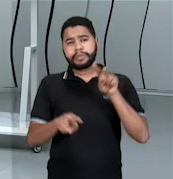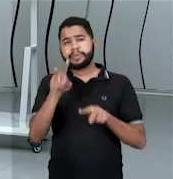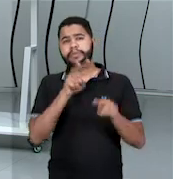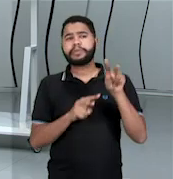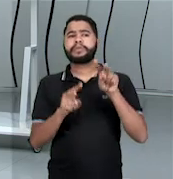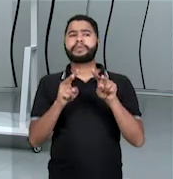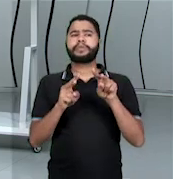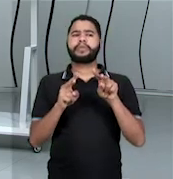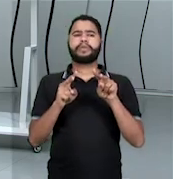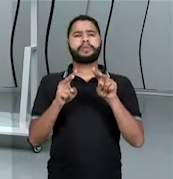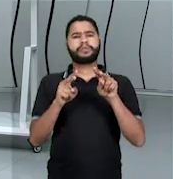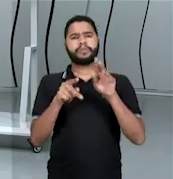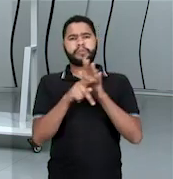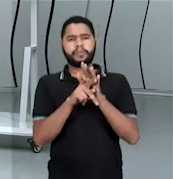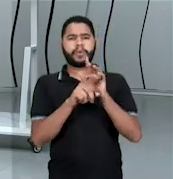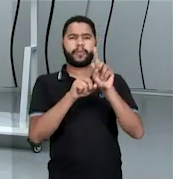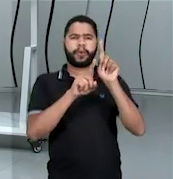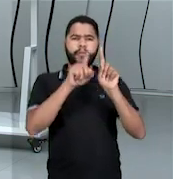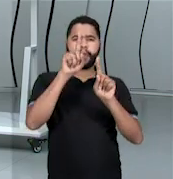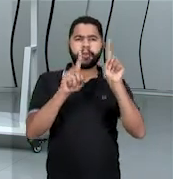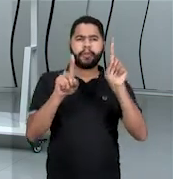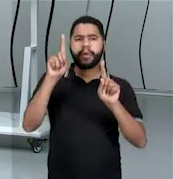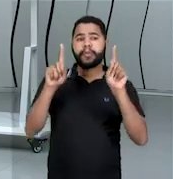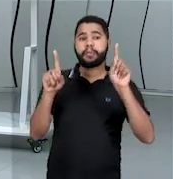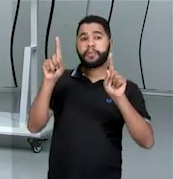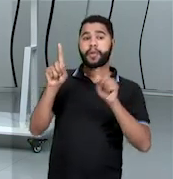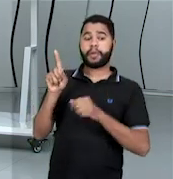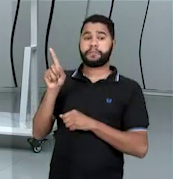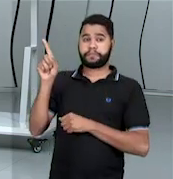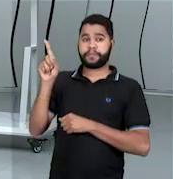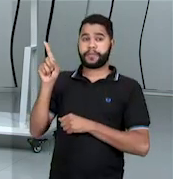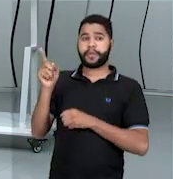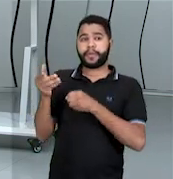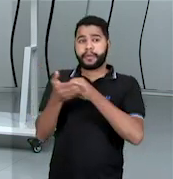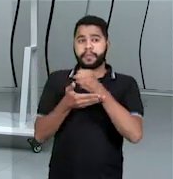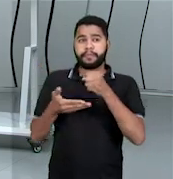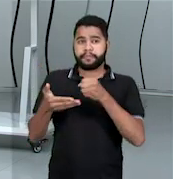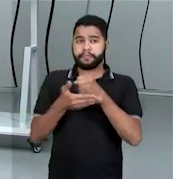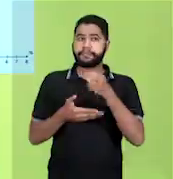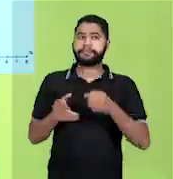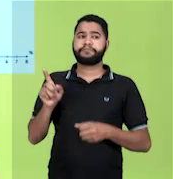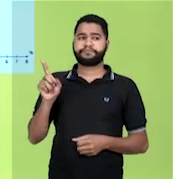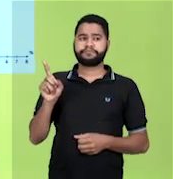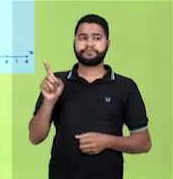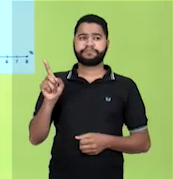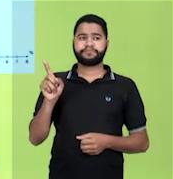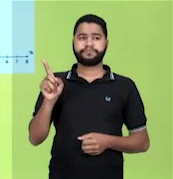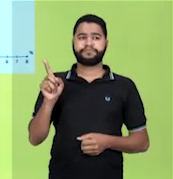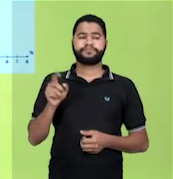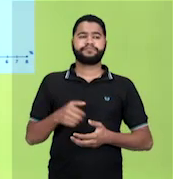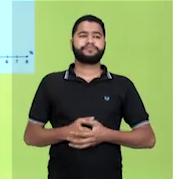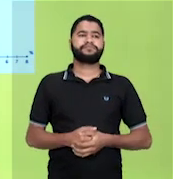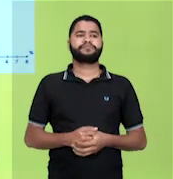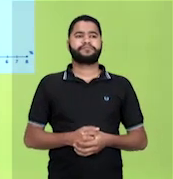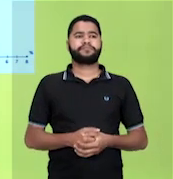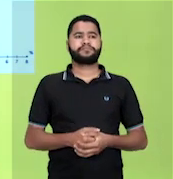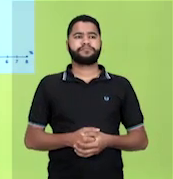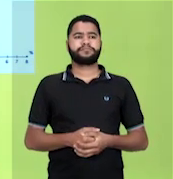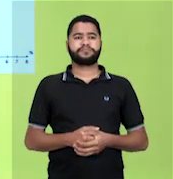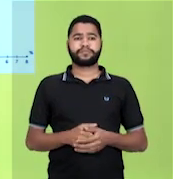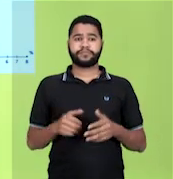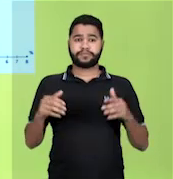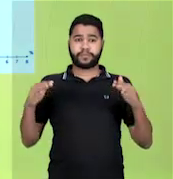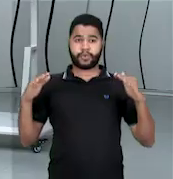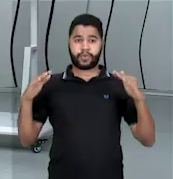analisando aí essa questão, que a base, né, o ápice aqui no caso da pirâmide